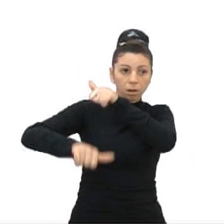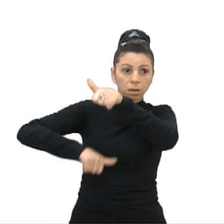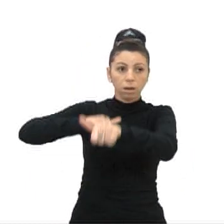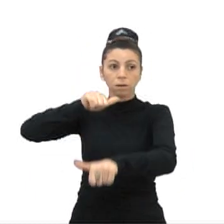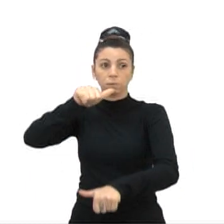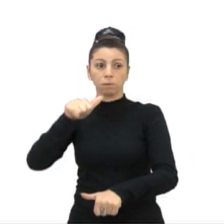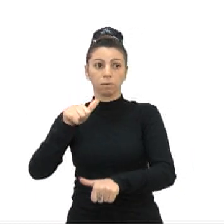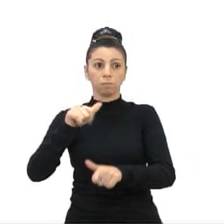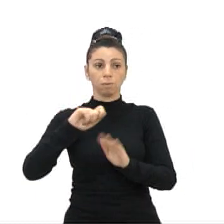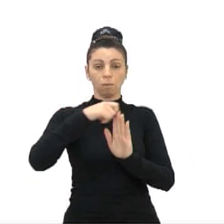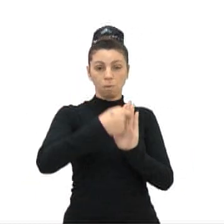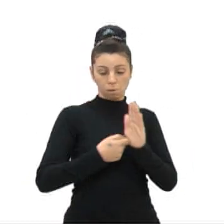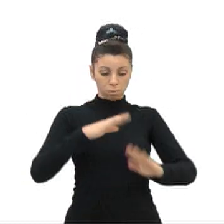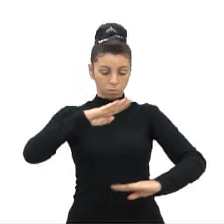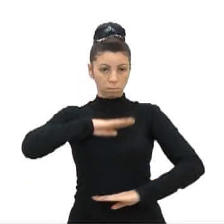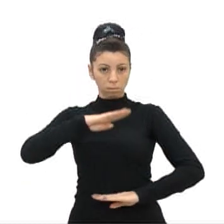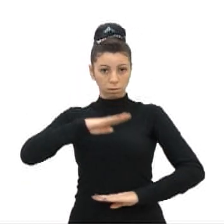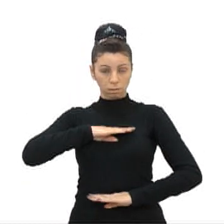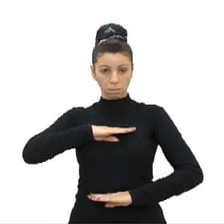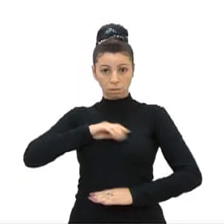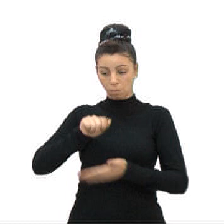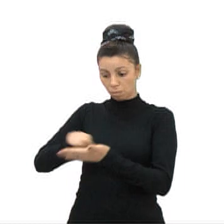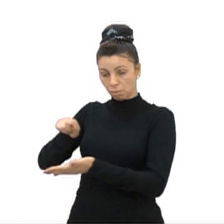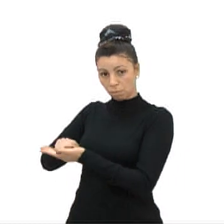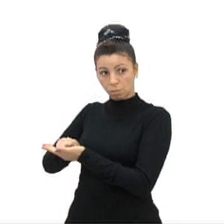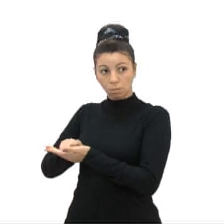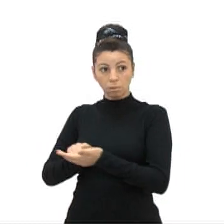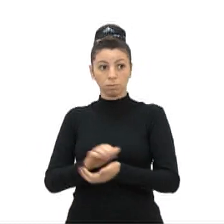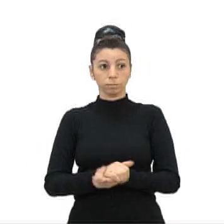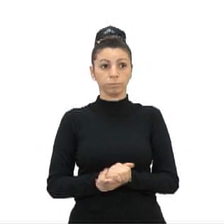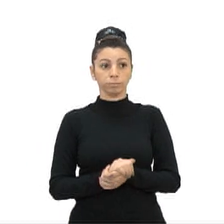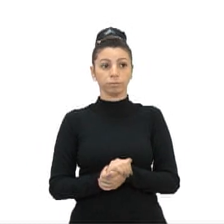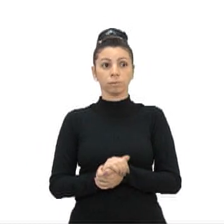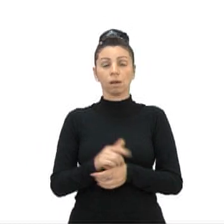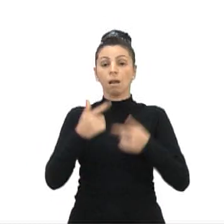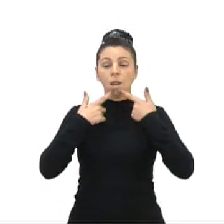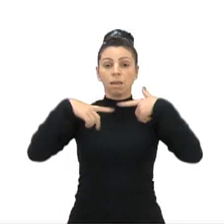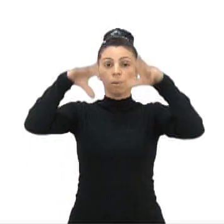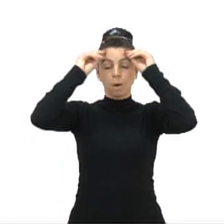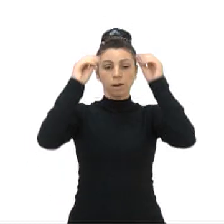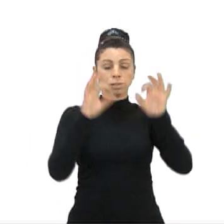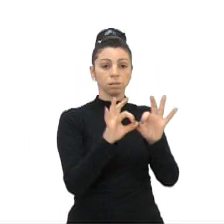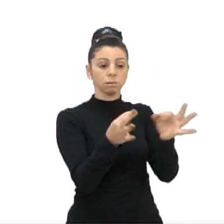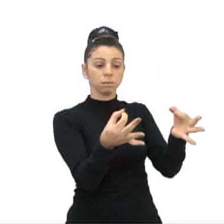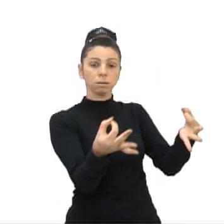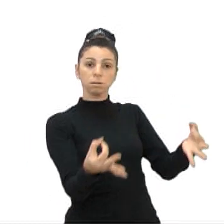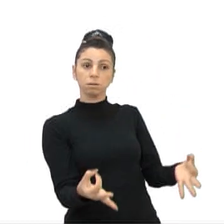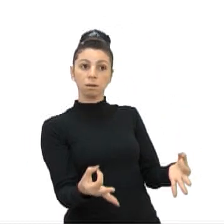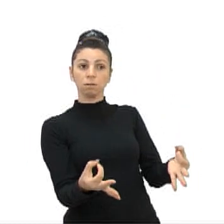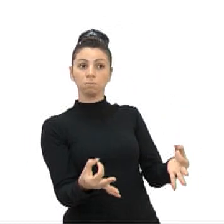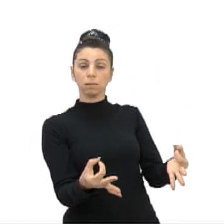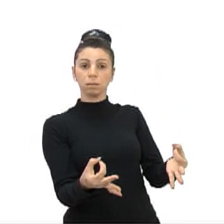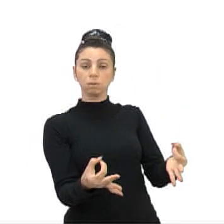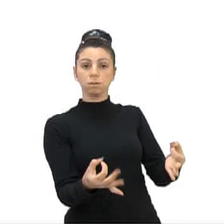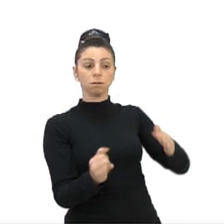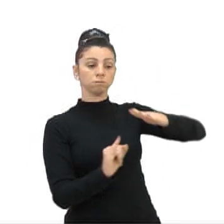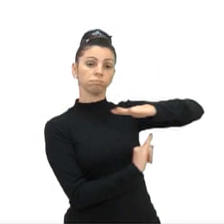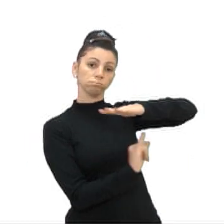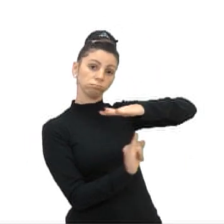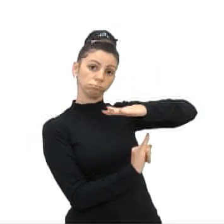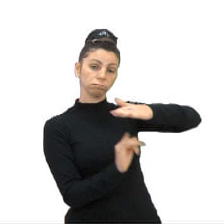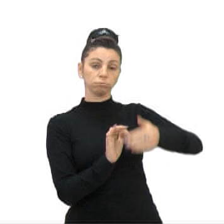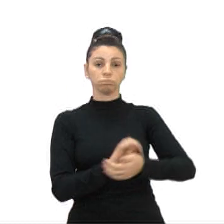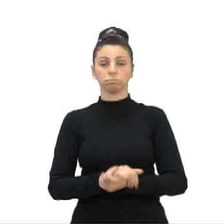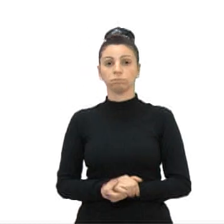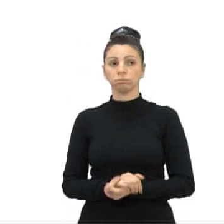reflexivo. E C. Linguagem simples e coloquial. Tá? Então, retomando aqui o enunciado, tendo em vista as características da